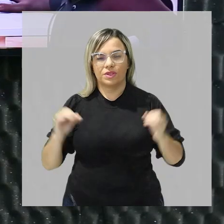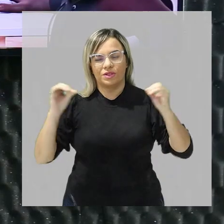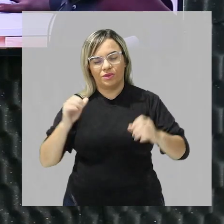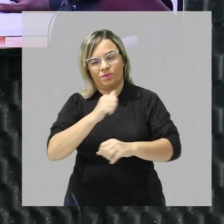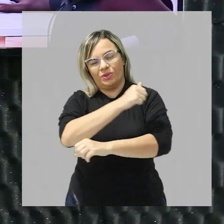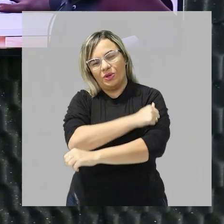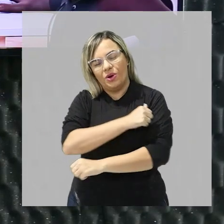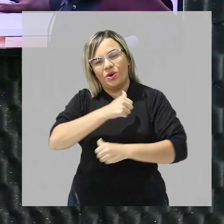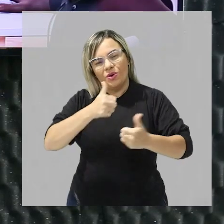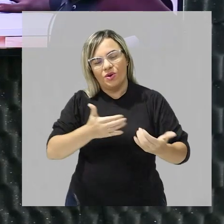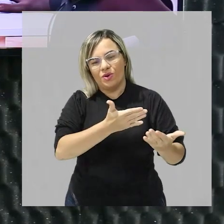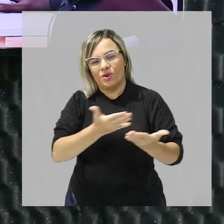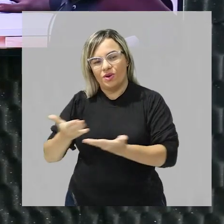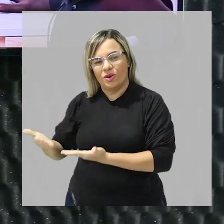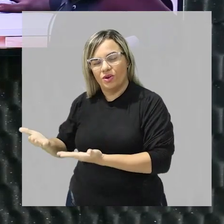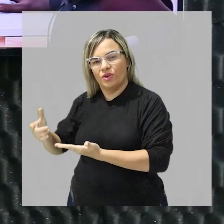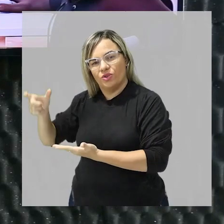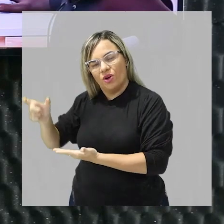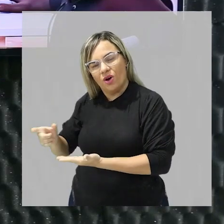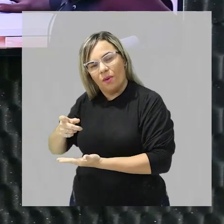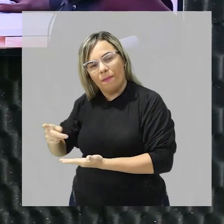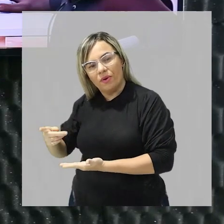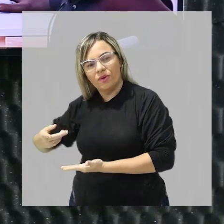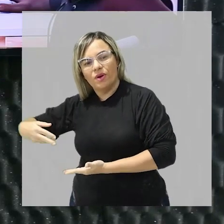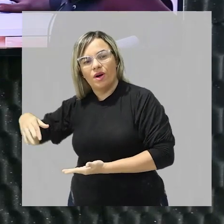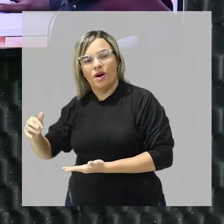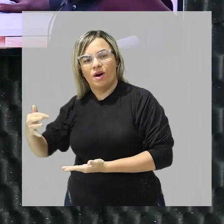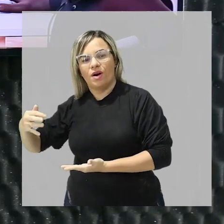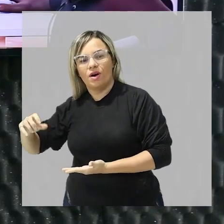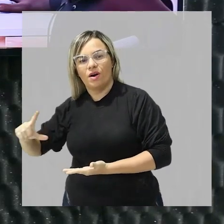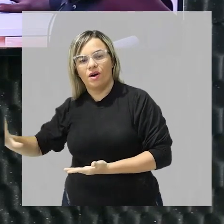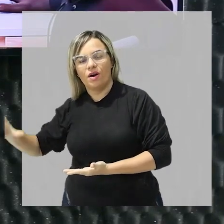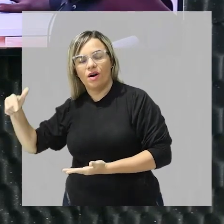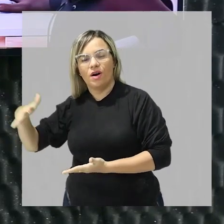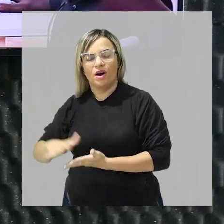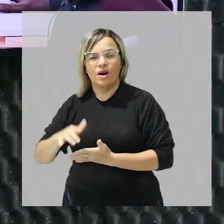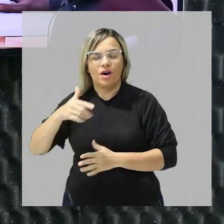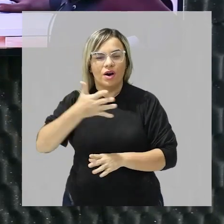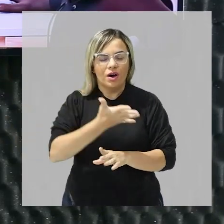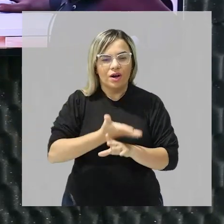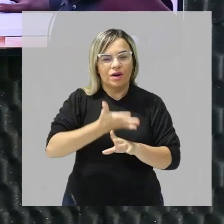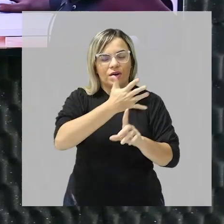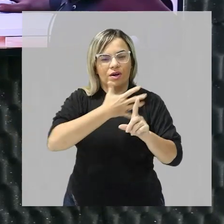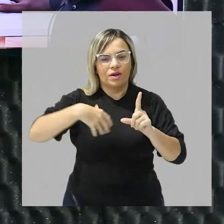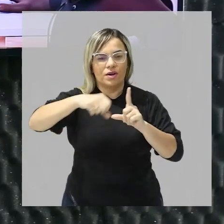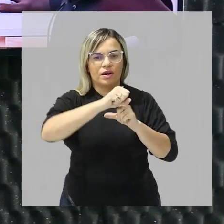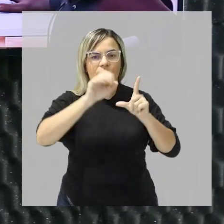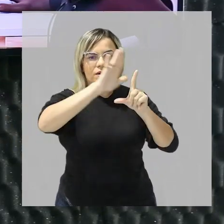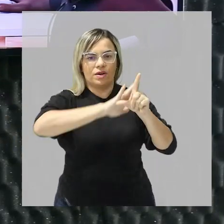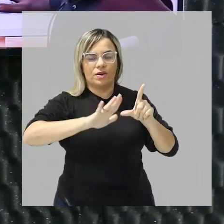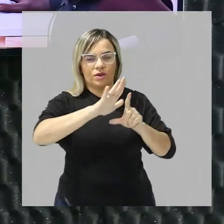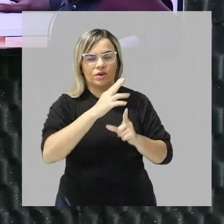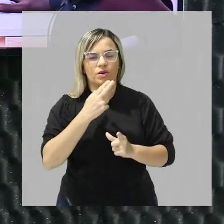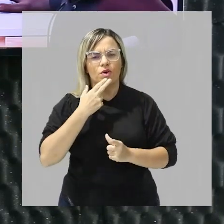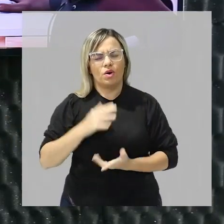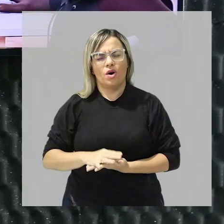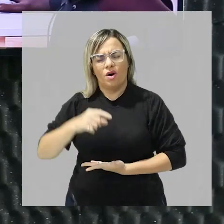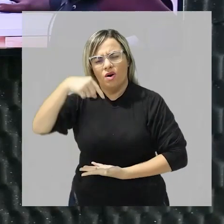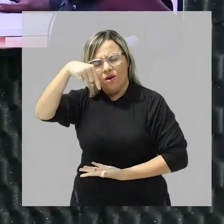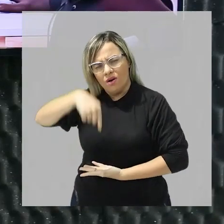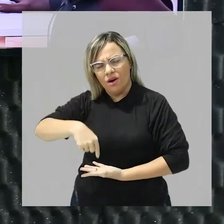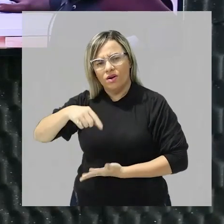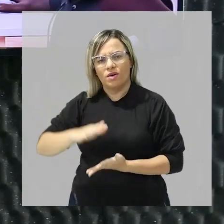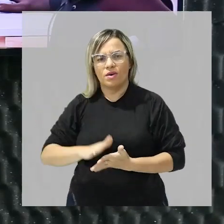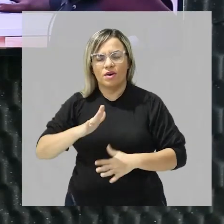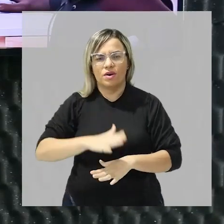Fala galera, tudo bem com vocês? Aqui é o professor Rafael Carlos, de Sociologia, da plataforma Gonçalves Dias. E a gente está aqui